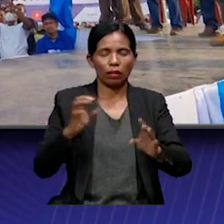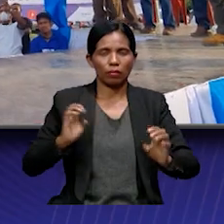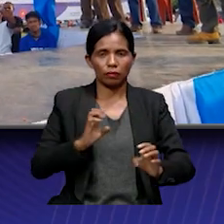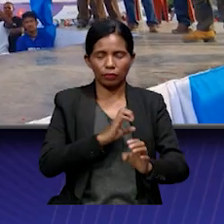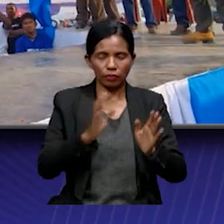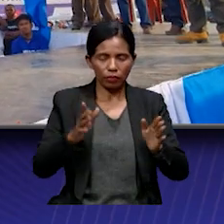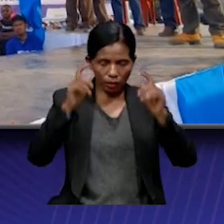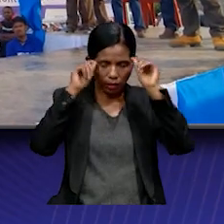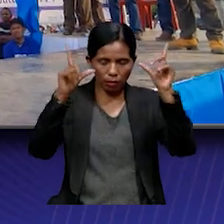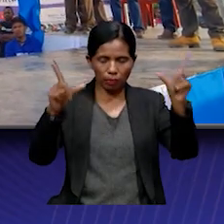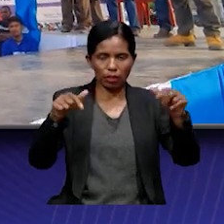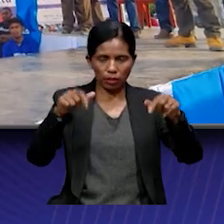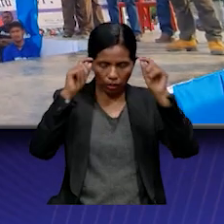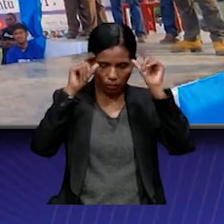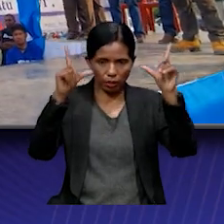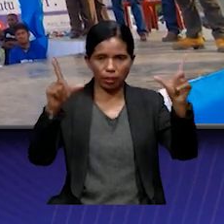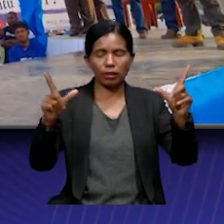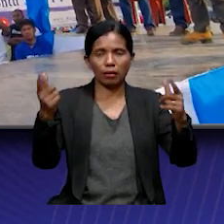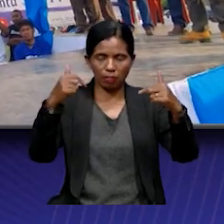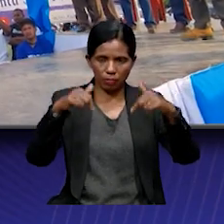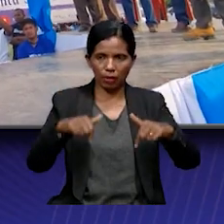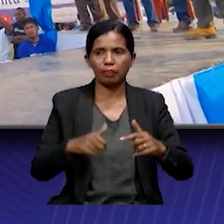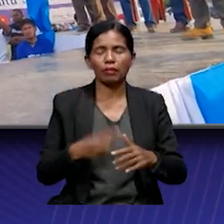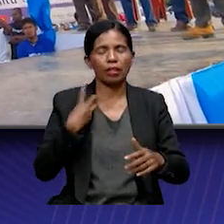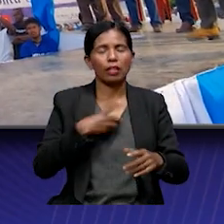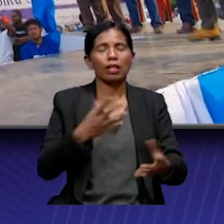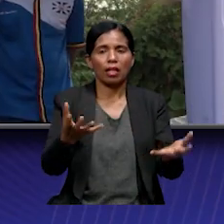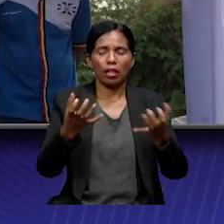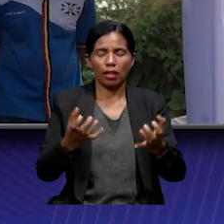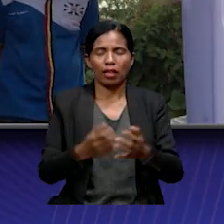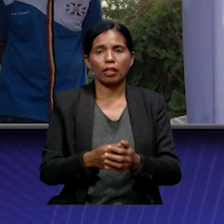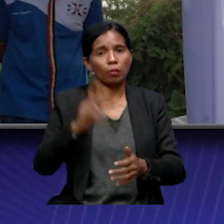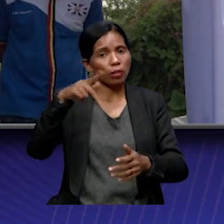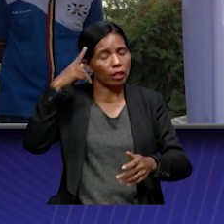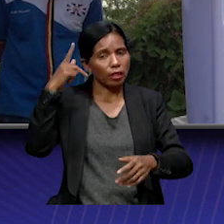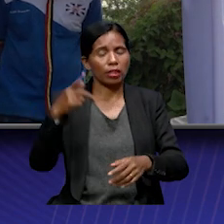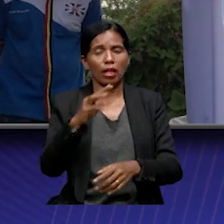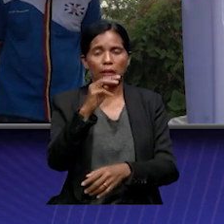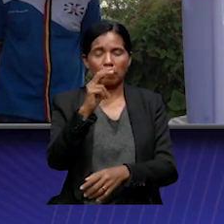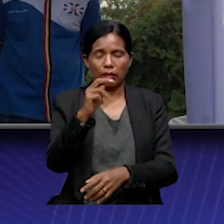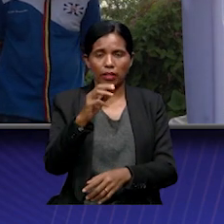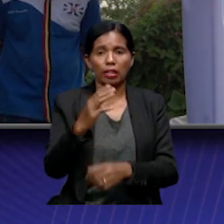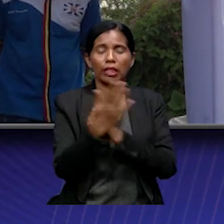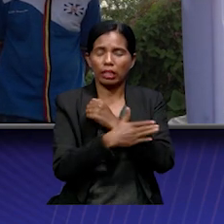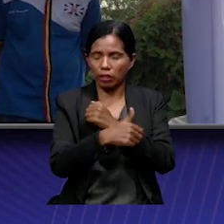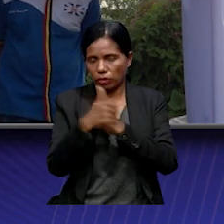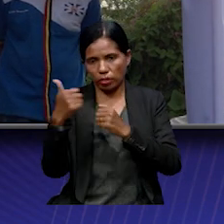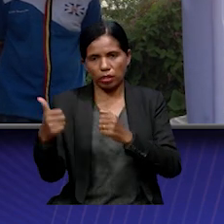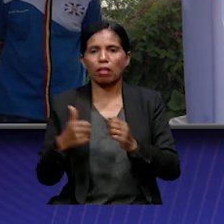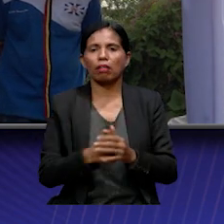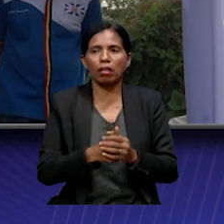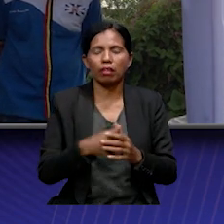lori investor mai investe e Timor Leste. Ita cara politik nego stranjero, politik politik relação internacional nete